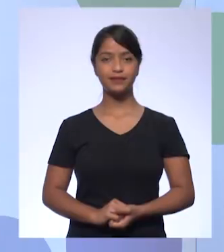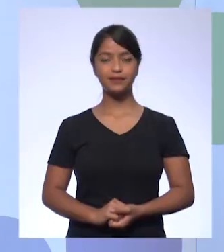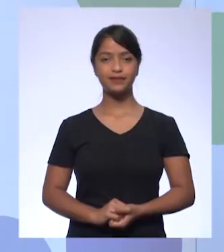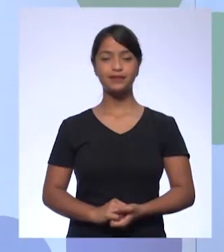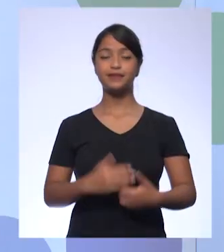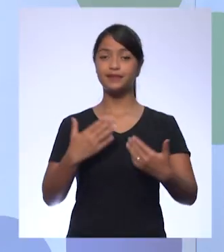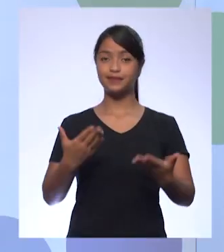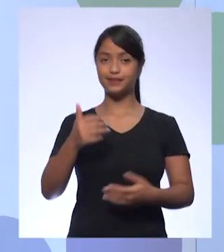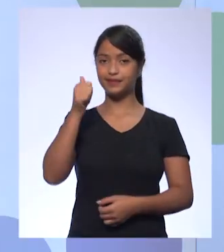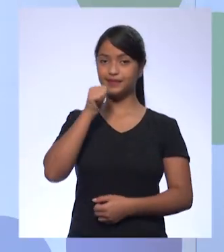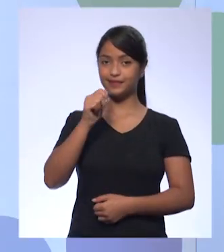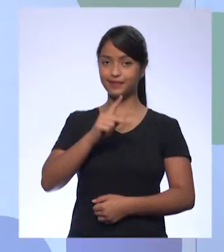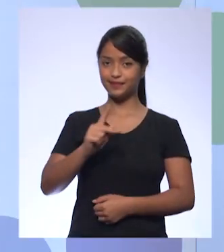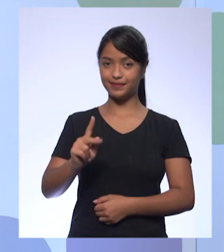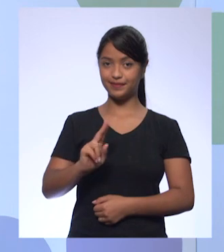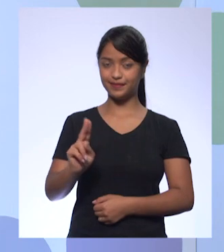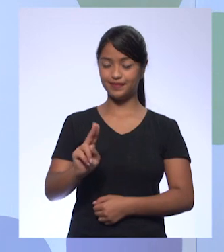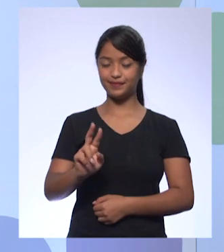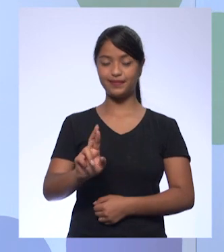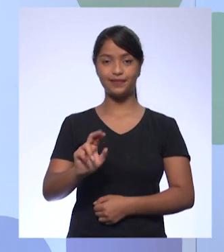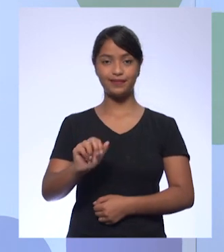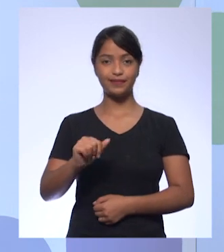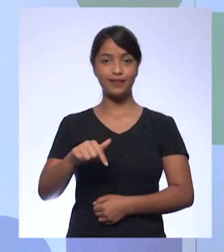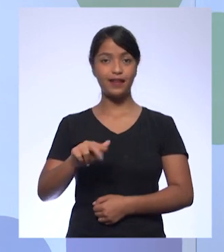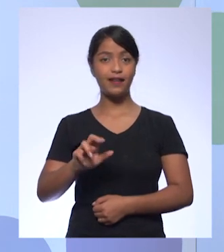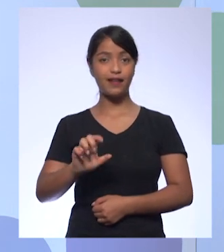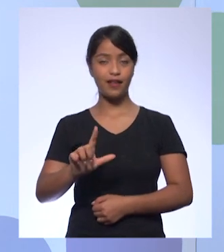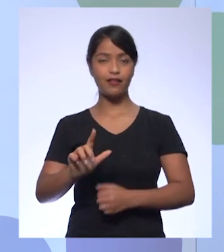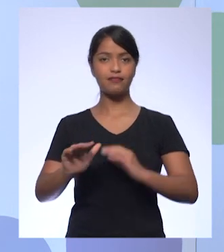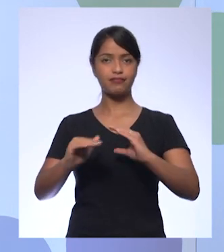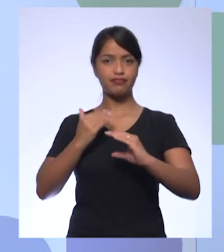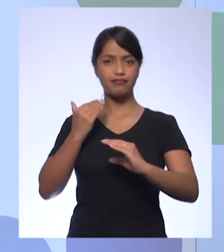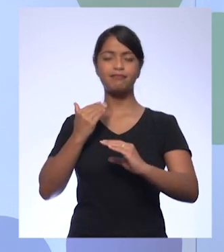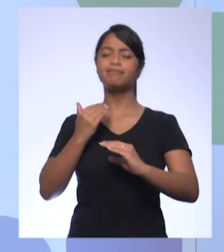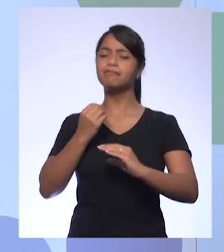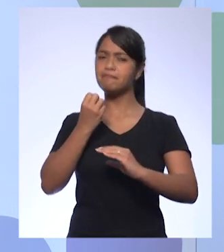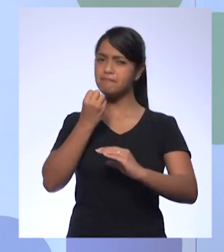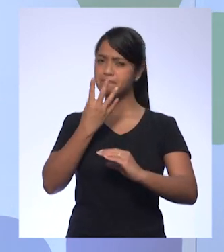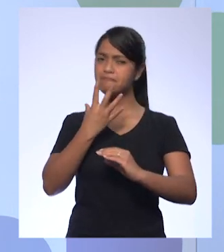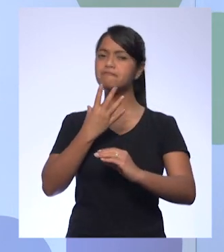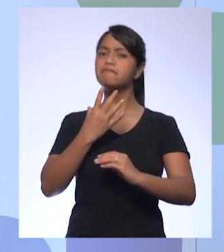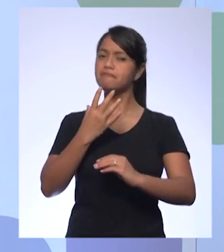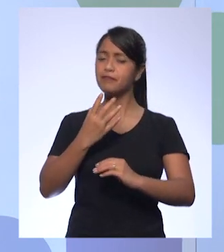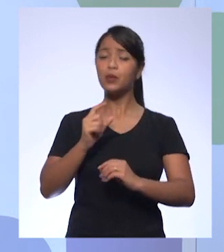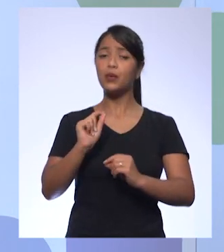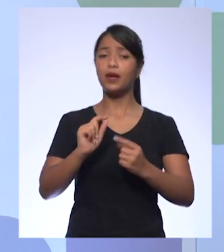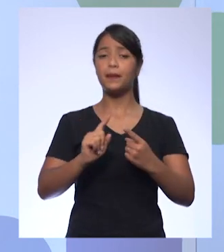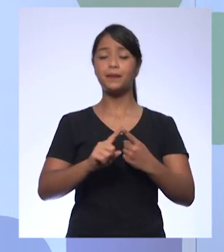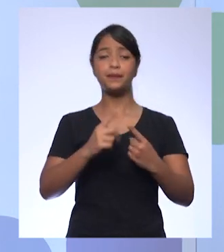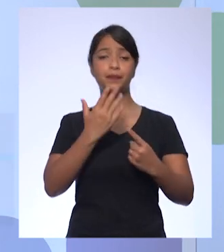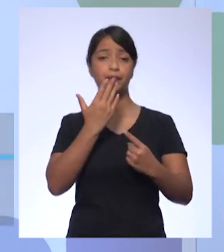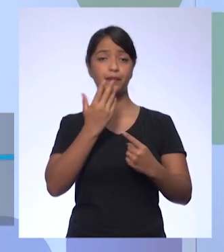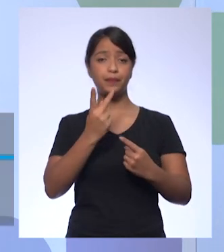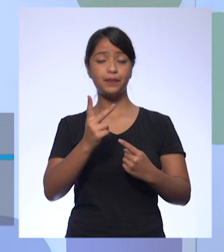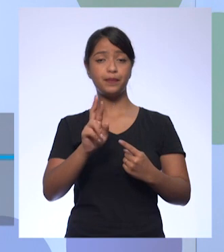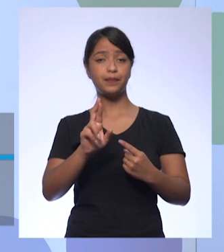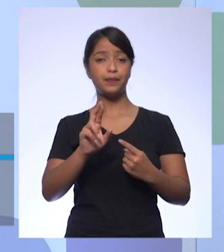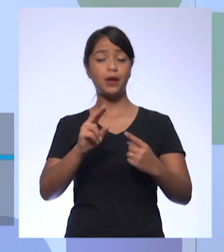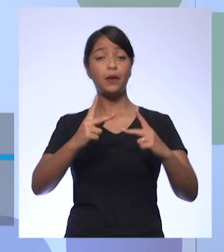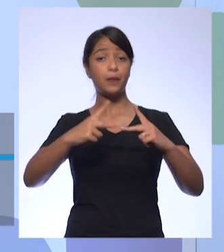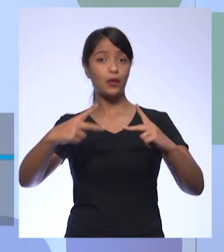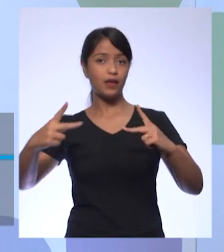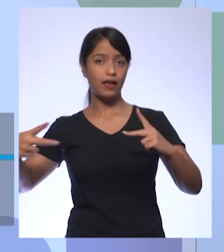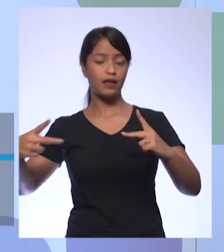Contribuição aí da professora Raquel, um abraço aí, bom dia, professora Raquel. Proteínas, carboidratos, vitaminas, lipídios.